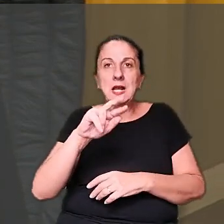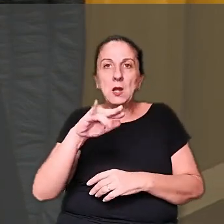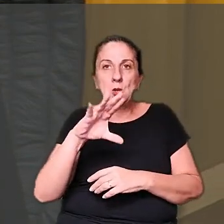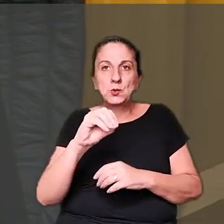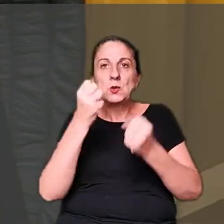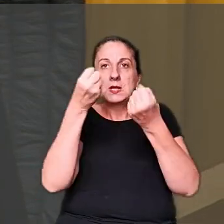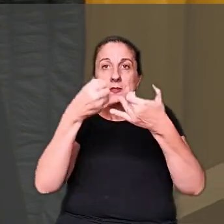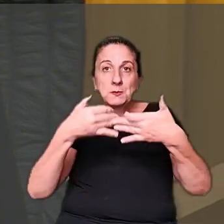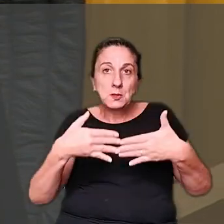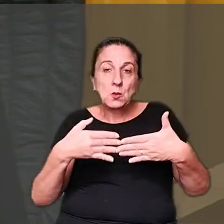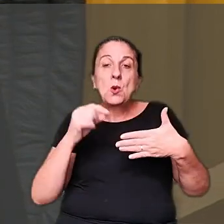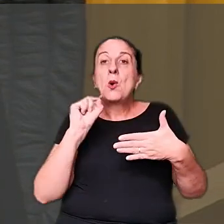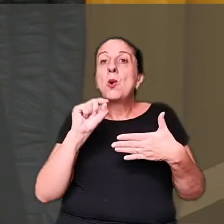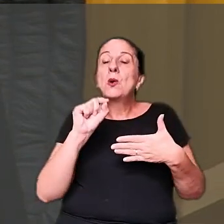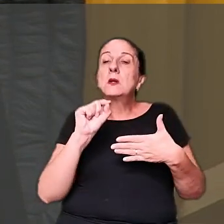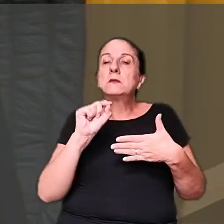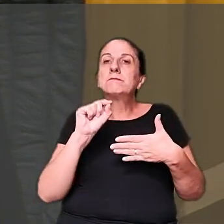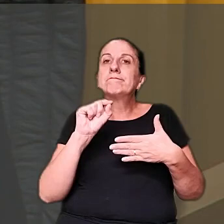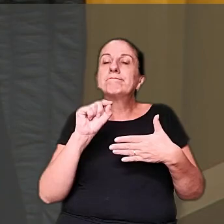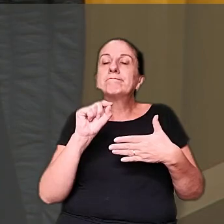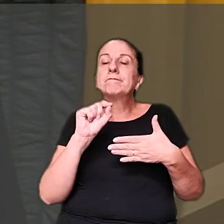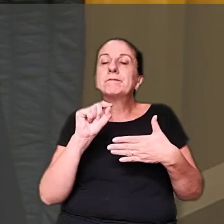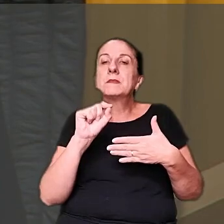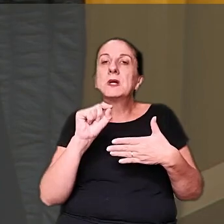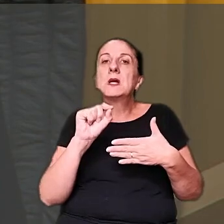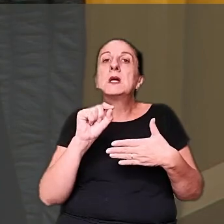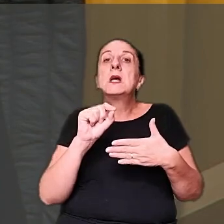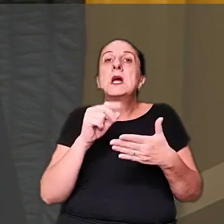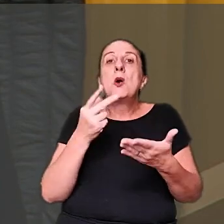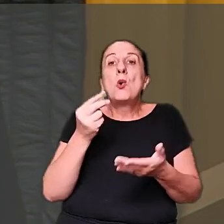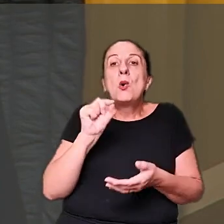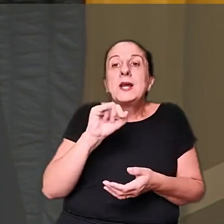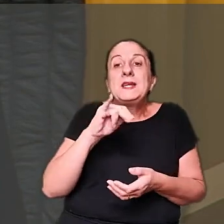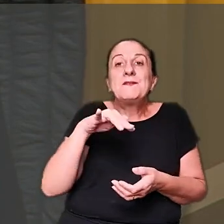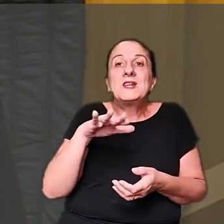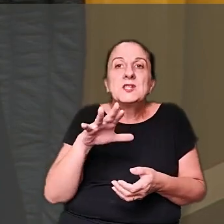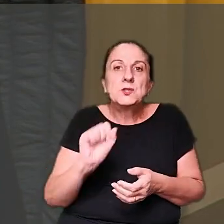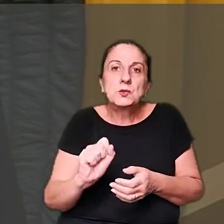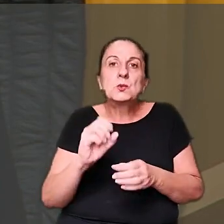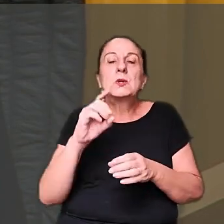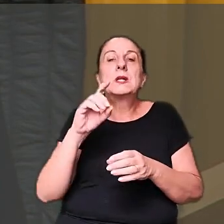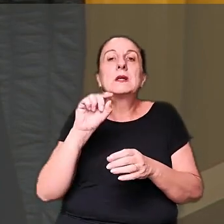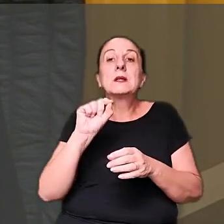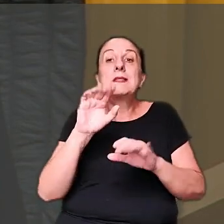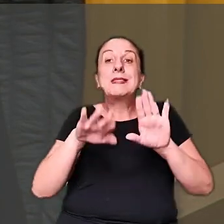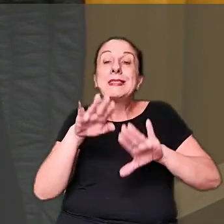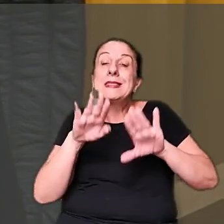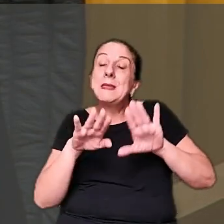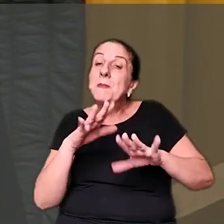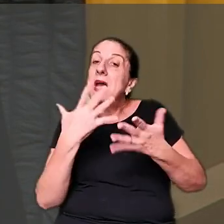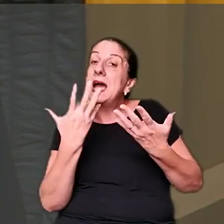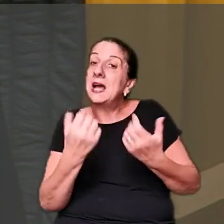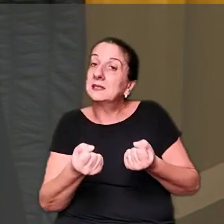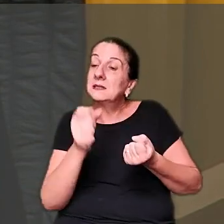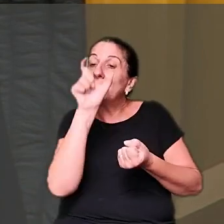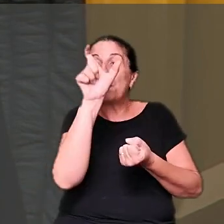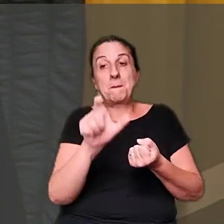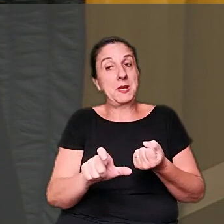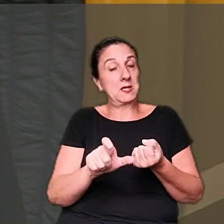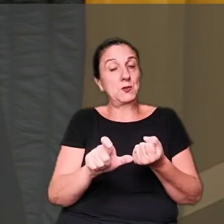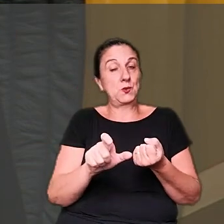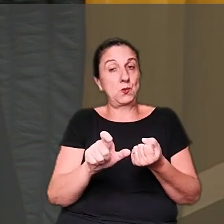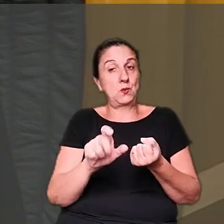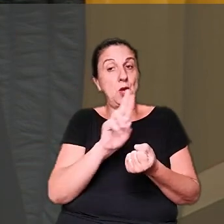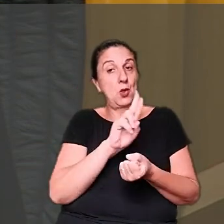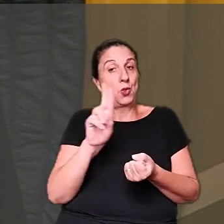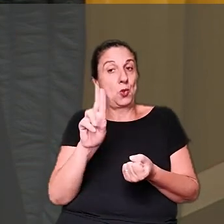ministro Cláudio Brandão, explicou que, de acordo com a jurisprudência do TST, a investidura no cargo de depositário depende da